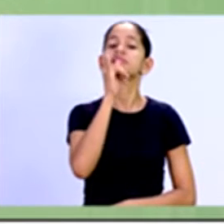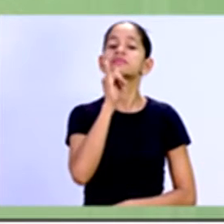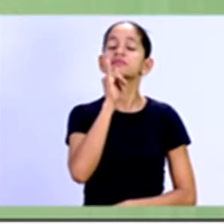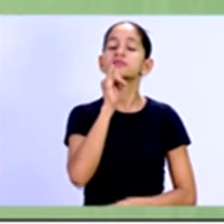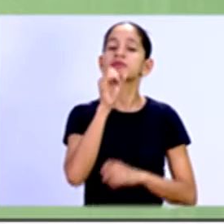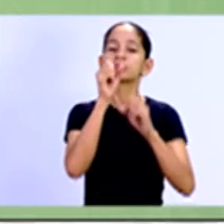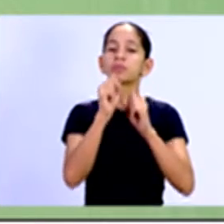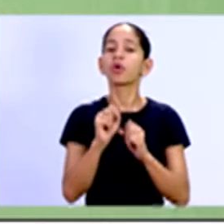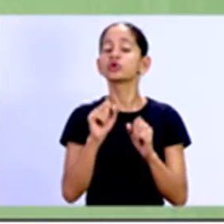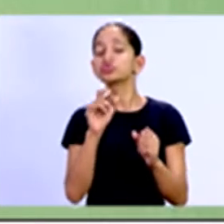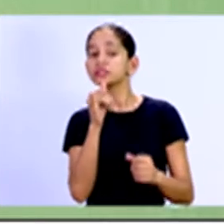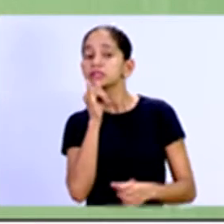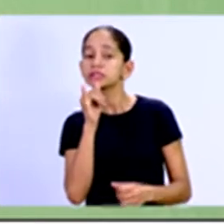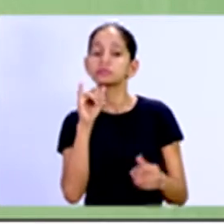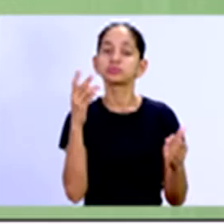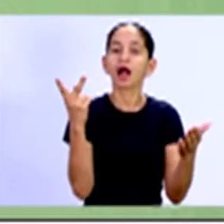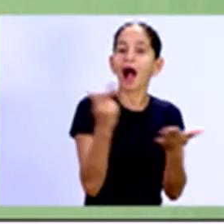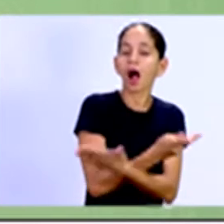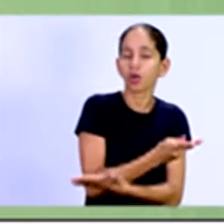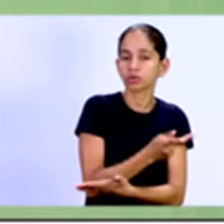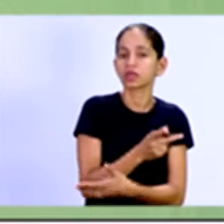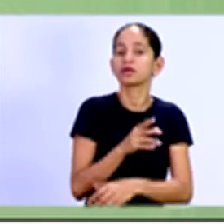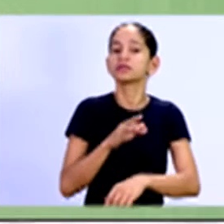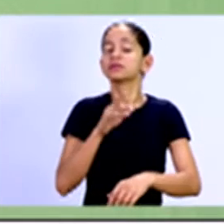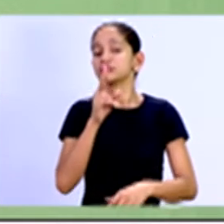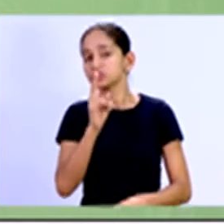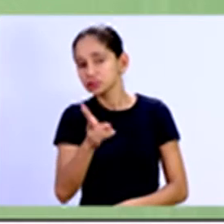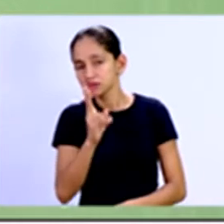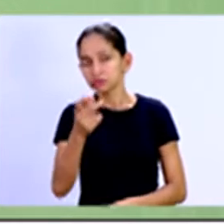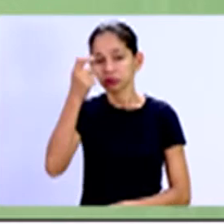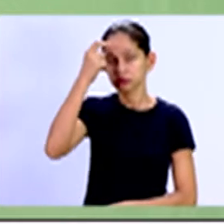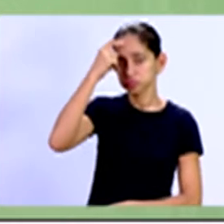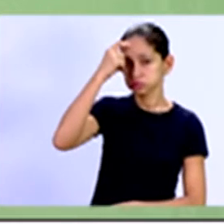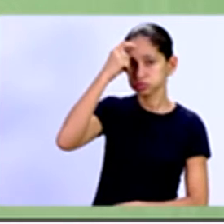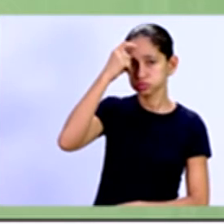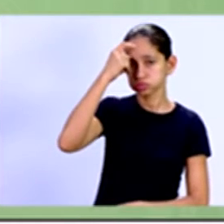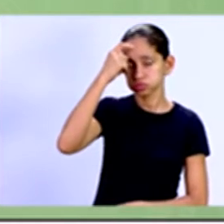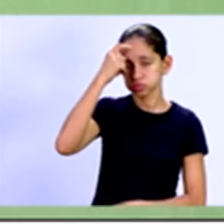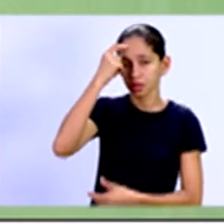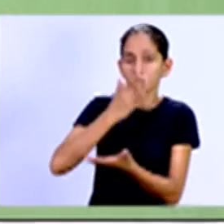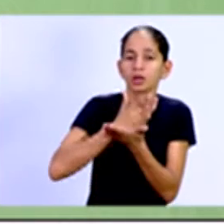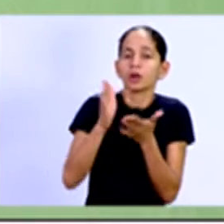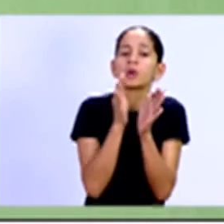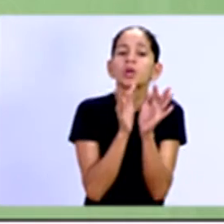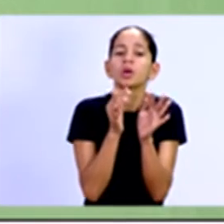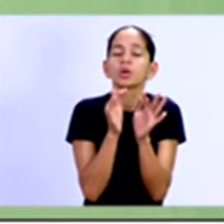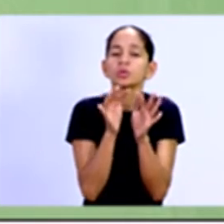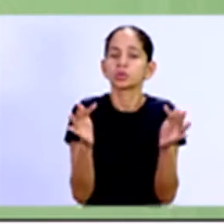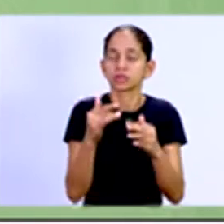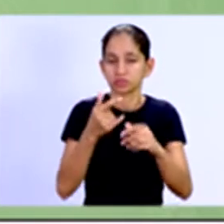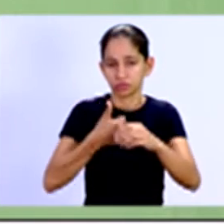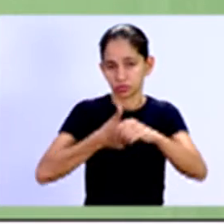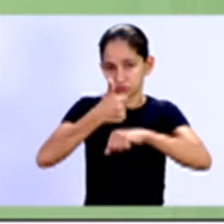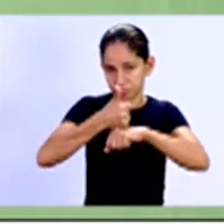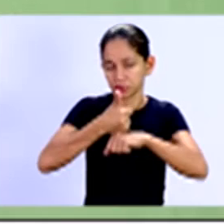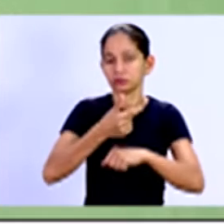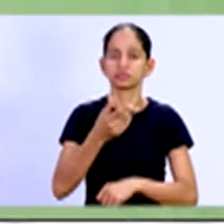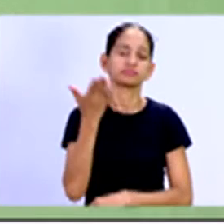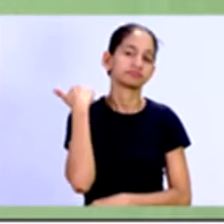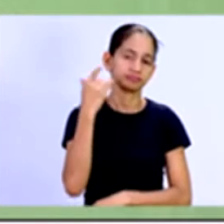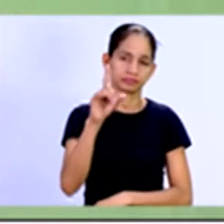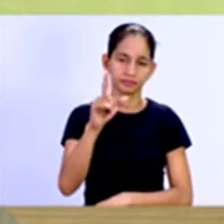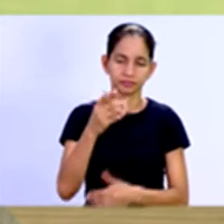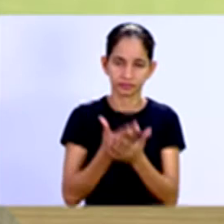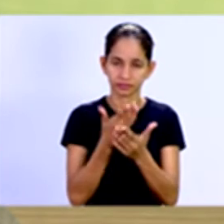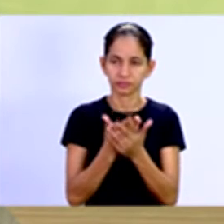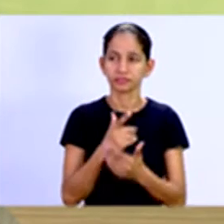de situação em que agimos segundo uma moral heterônoma. Vamos ver os exemplos que tem aí, professor David.